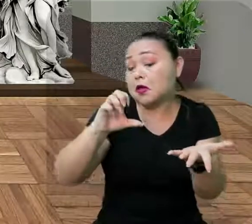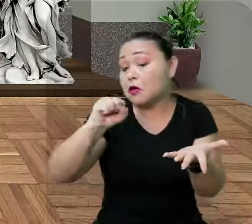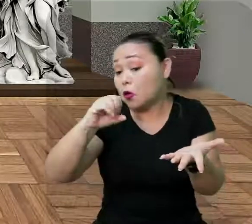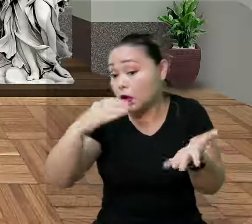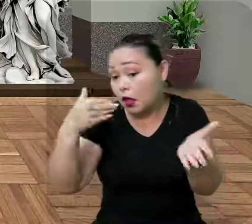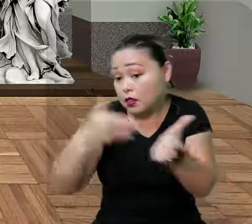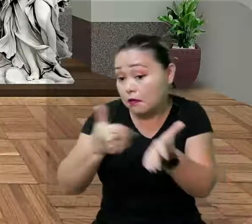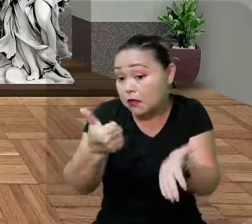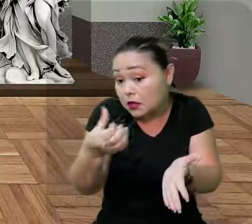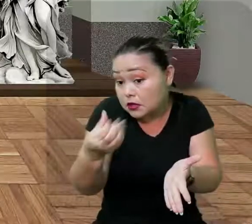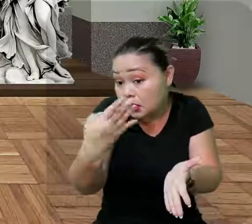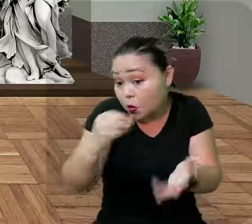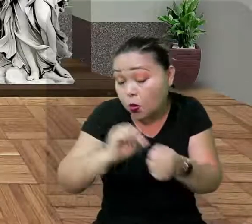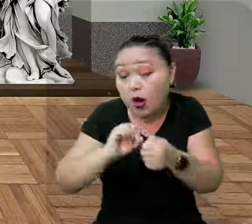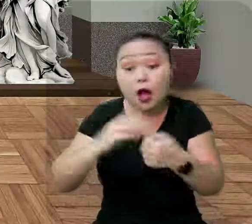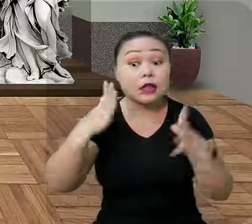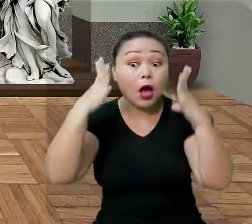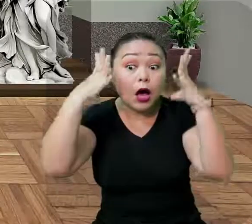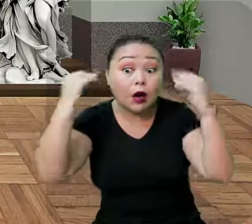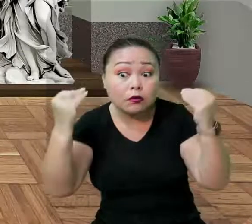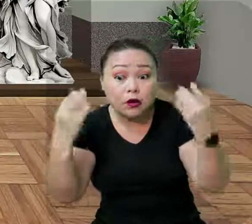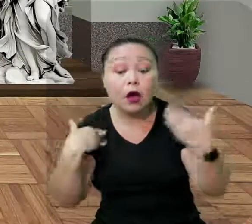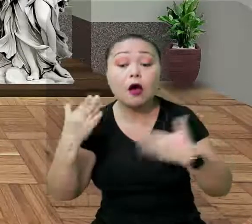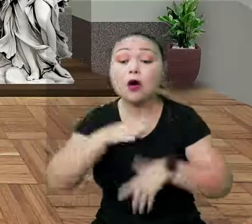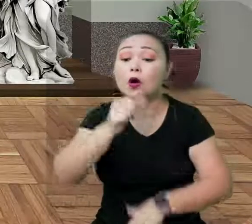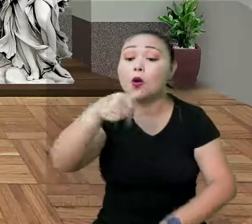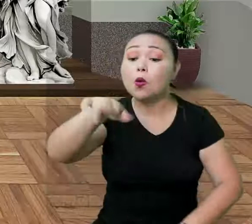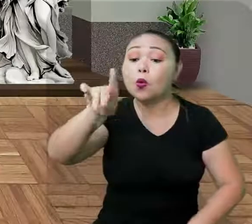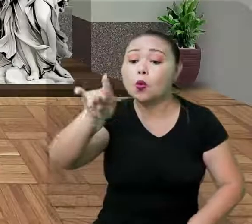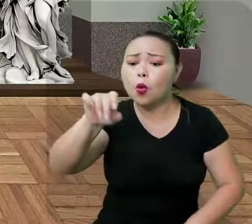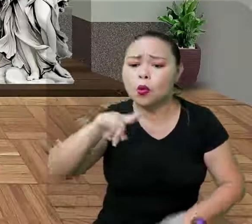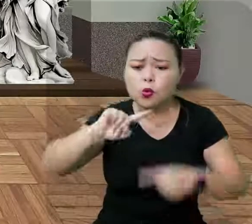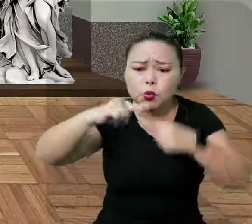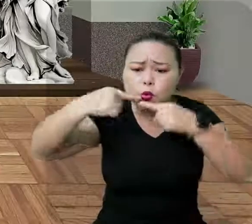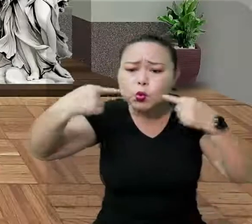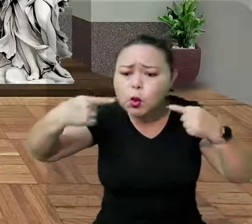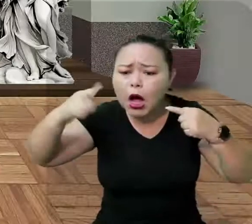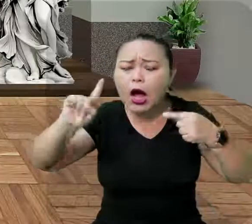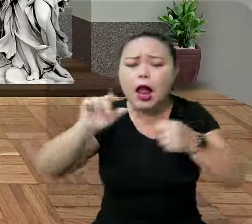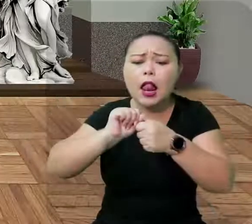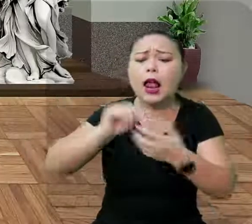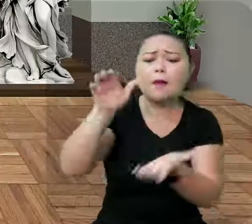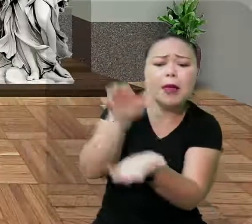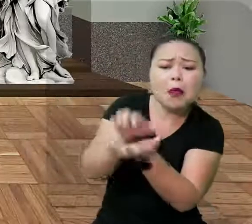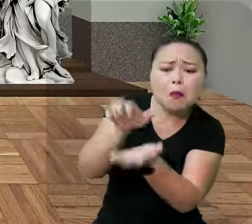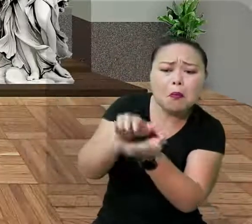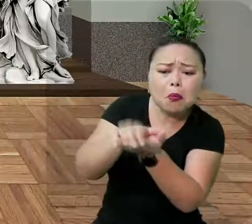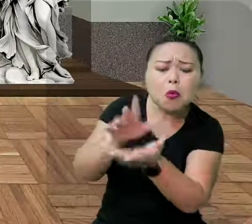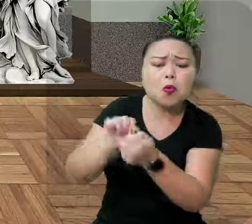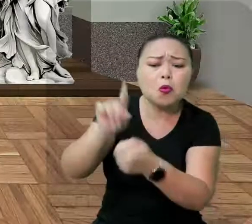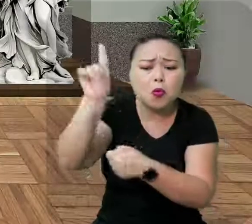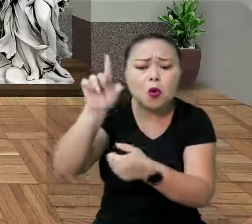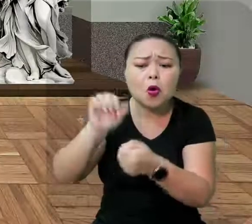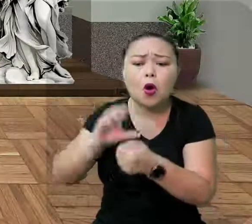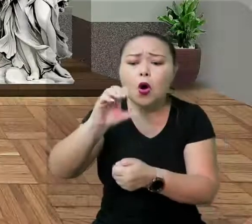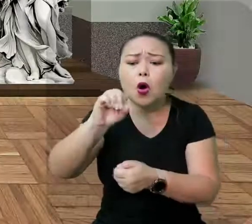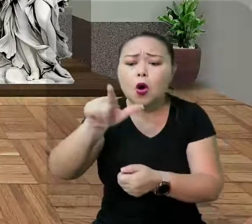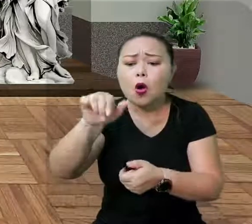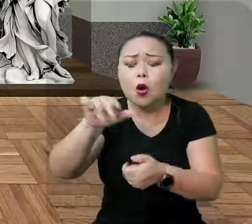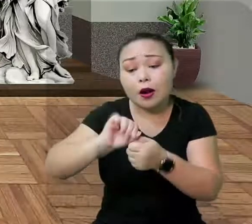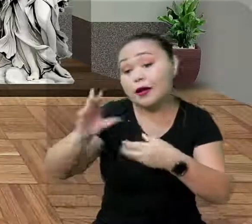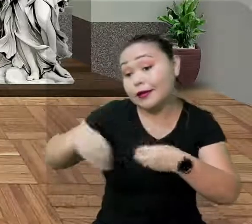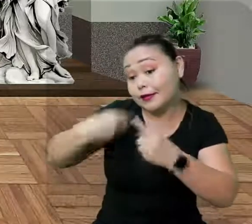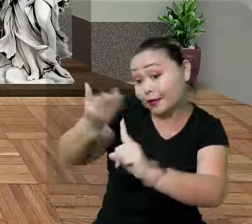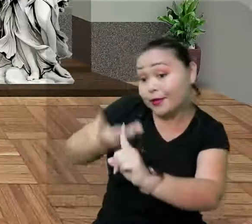1640 aí eu tenho os holandeses que entraram no nordeste seu cabelo lá em Recife Pernambuco até que o linda em